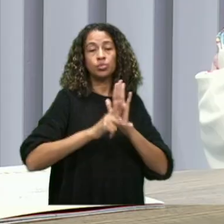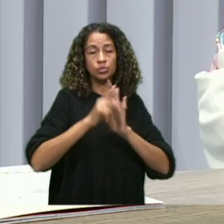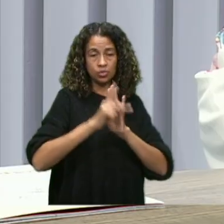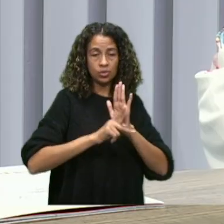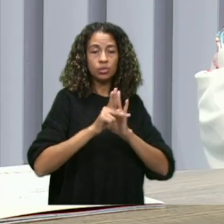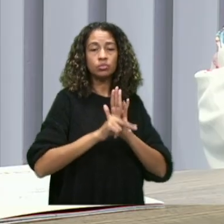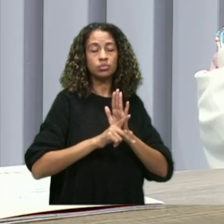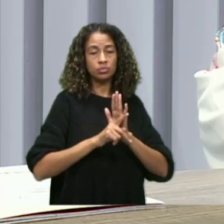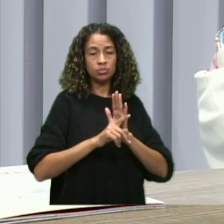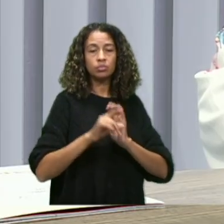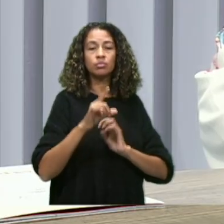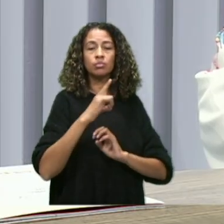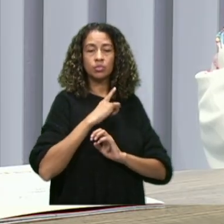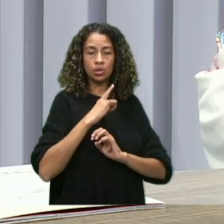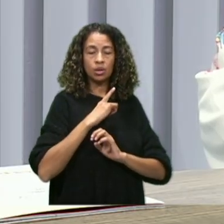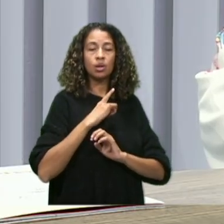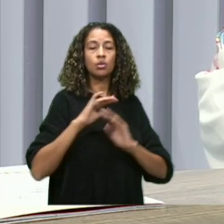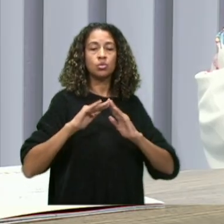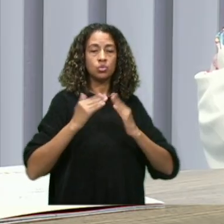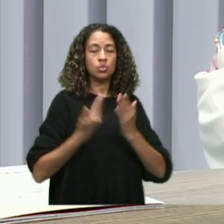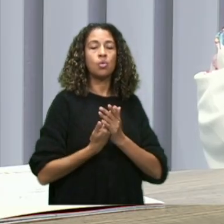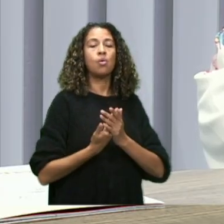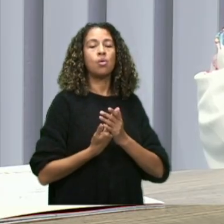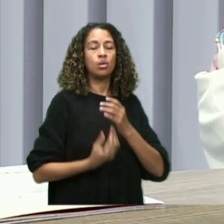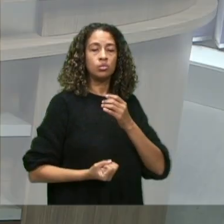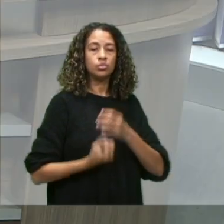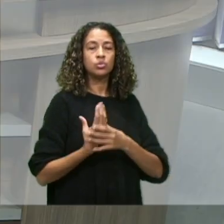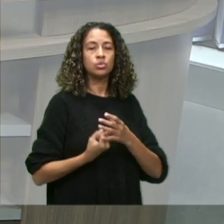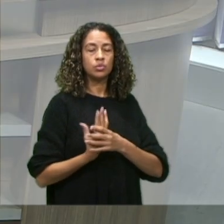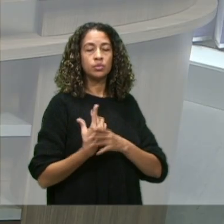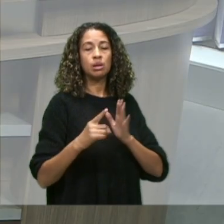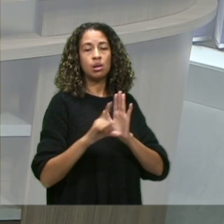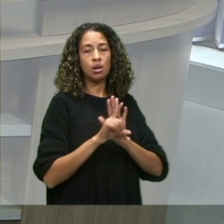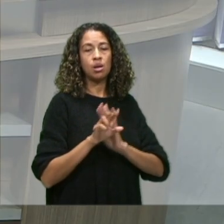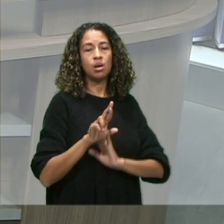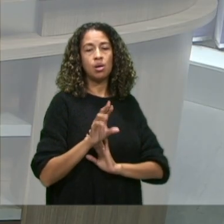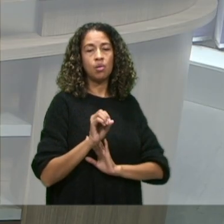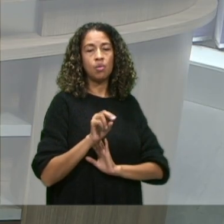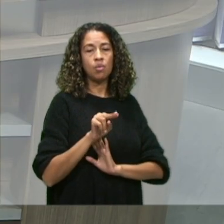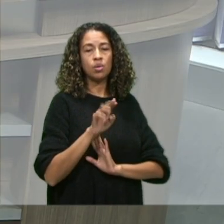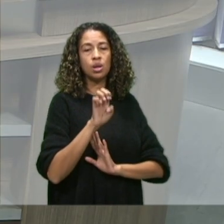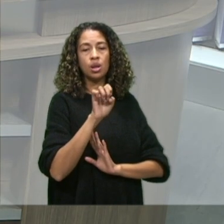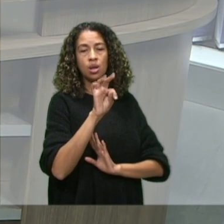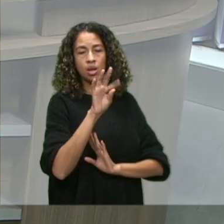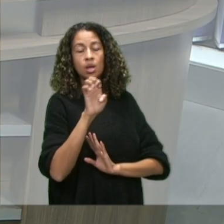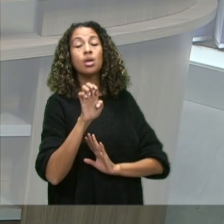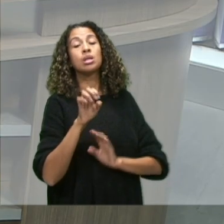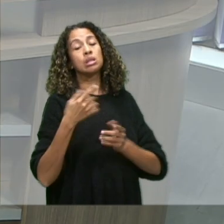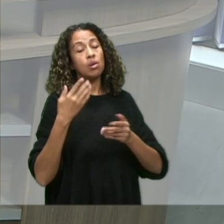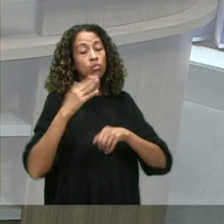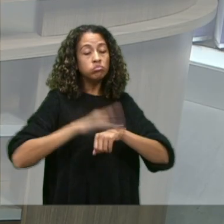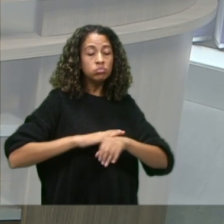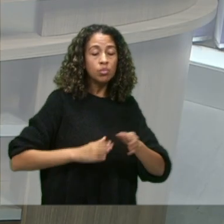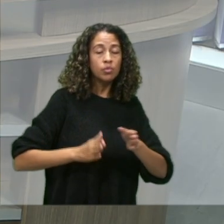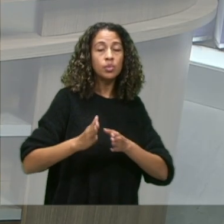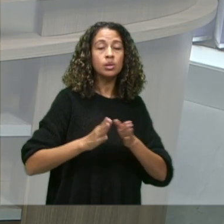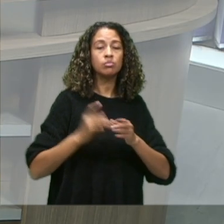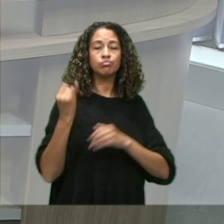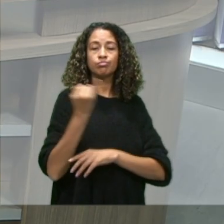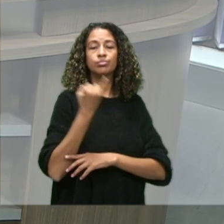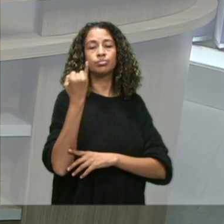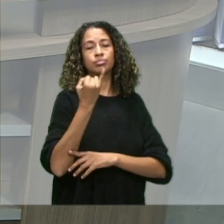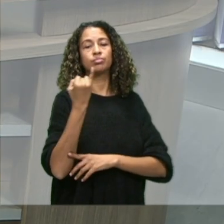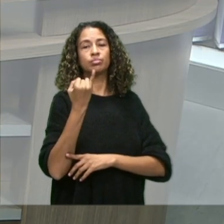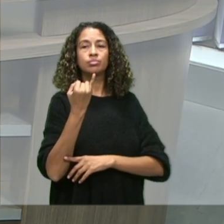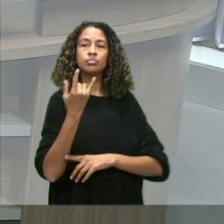com um projeto Escola Criativa na Lei Rouanet, agora em fase de captação. Então, uma fase bem importante, assim, né? De estar conversando com